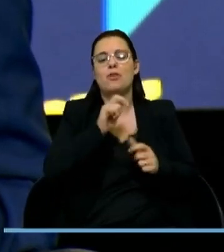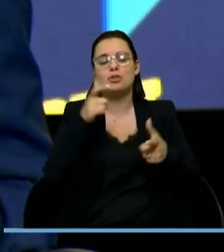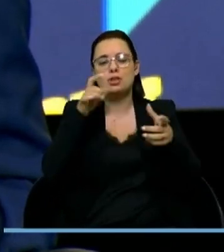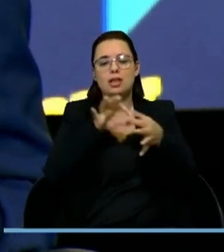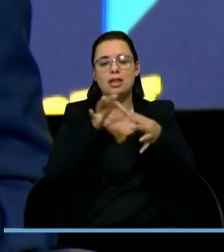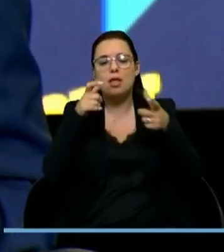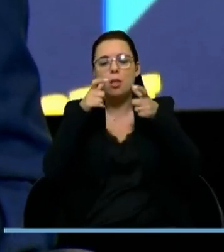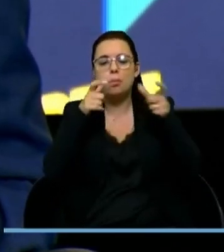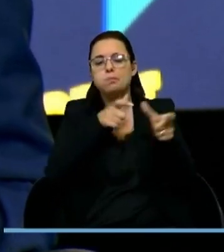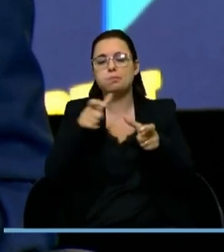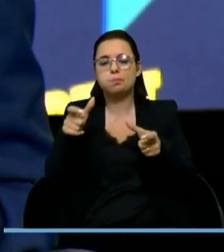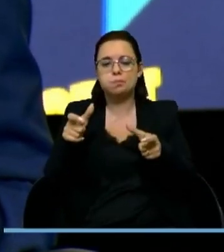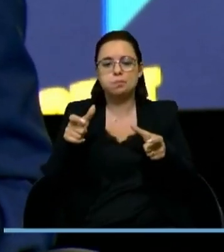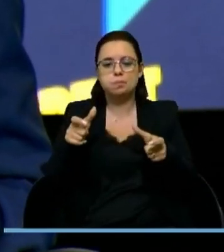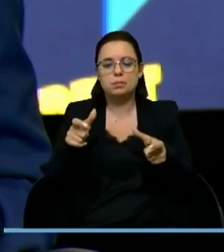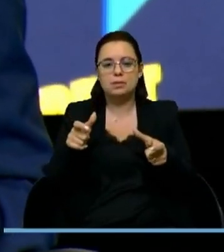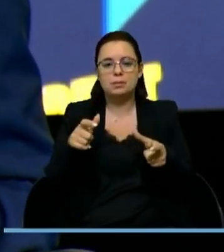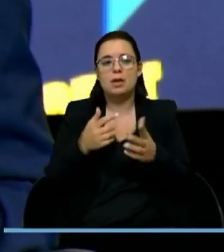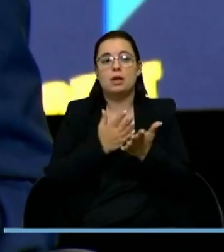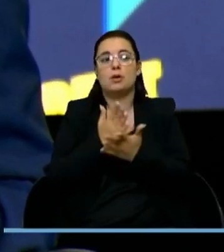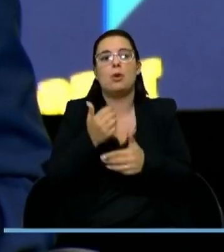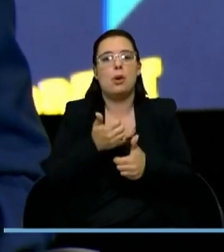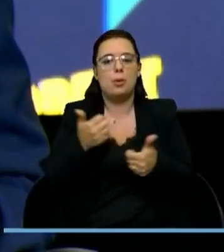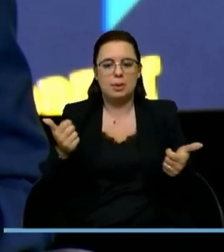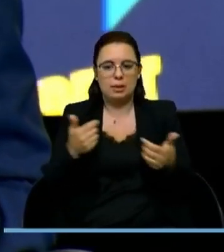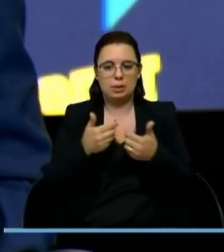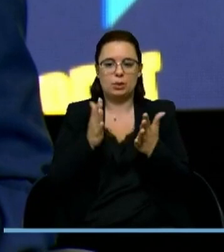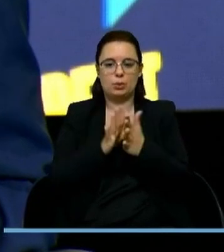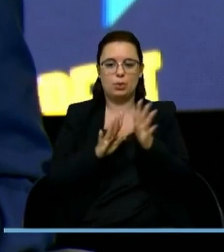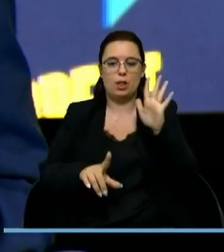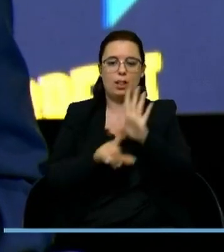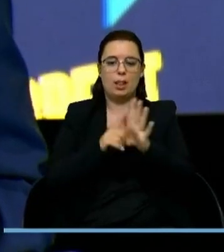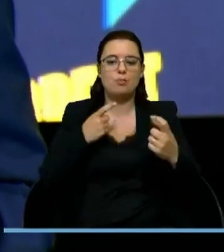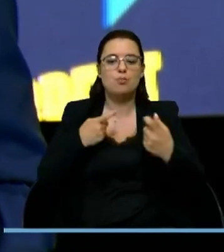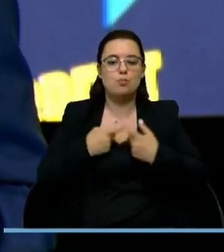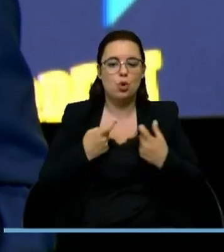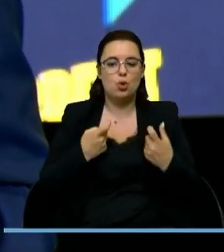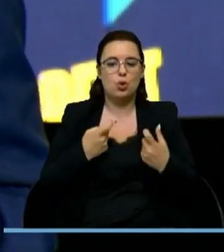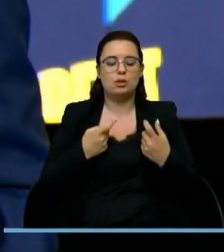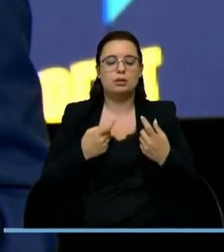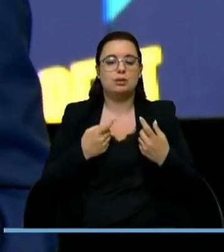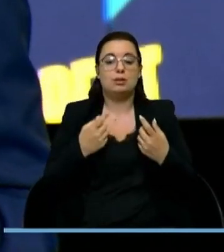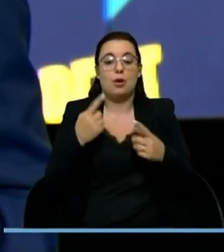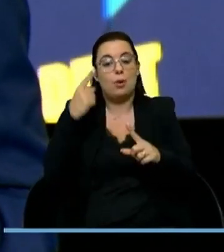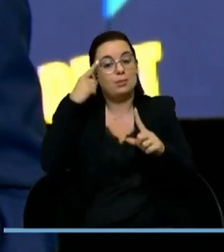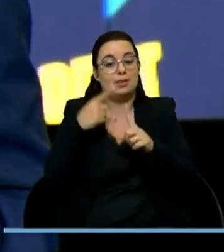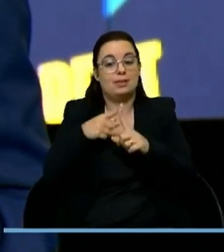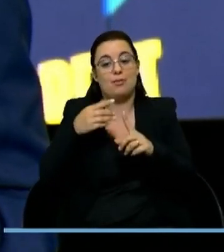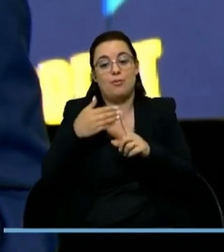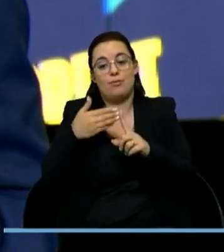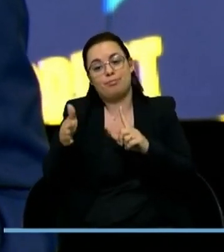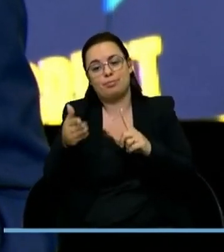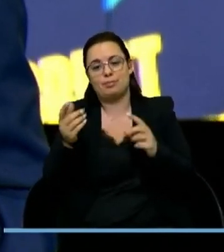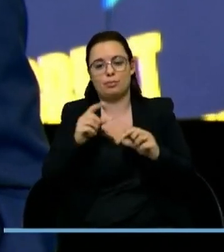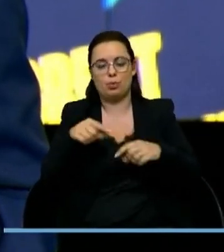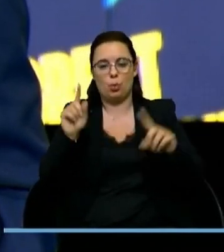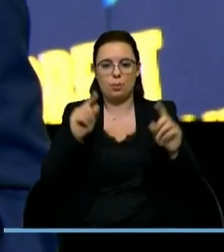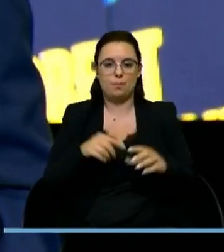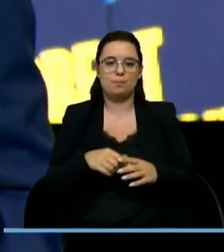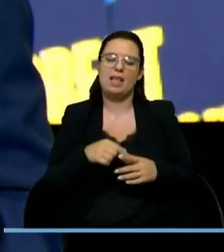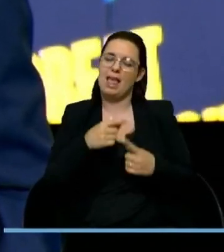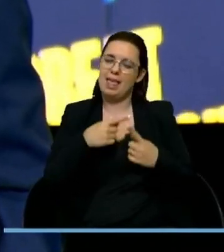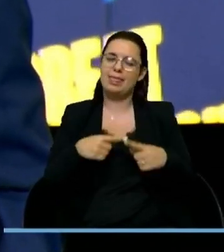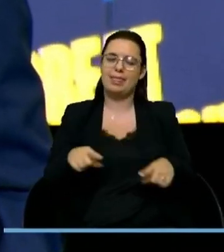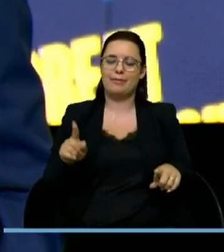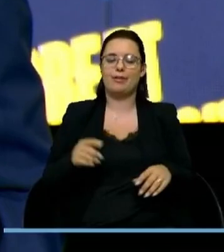de zelar para que tudo isto seja feito dentro da legalidade e que não tenha outro, um objetivo mais perverso? Será